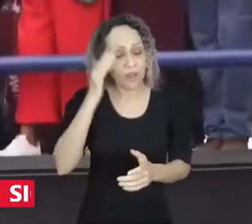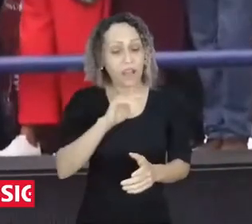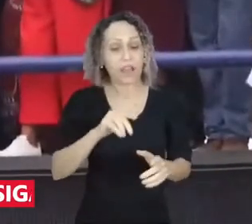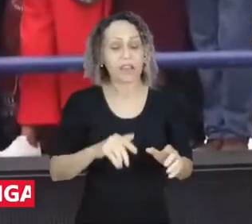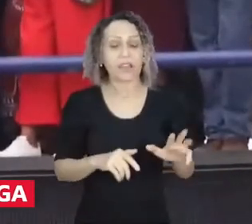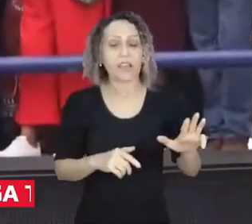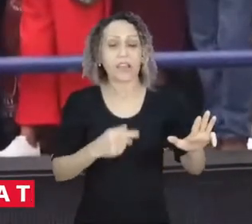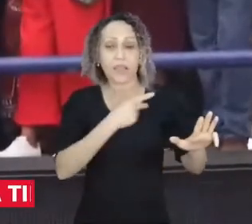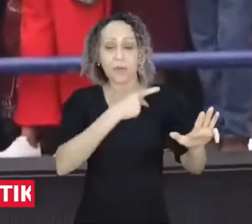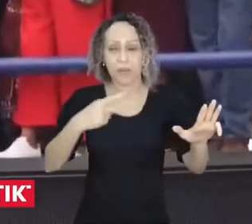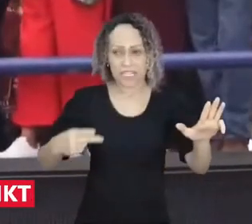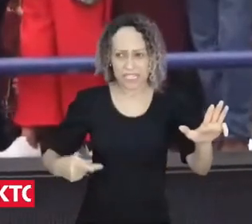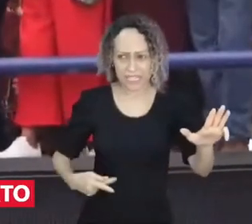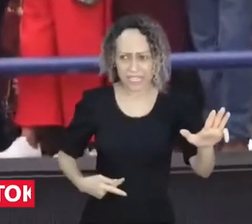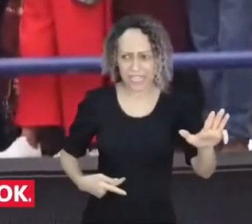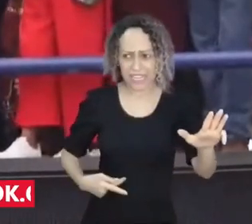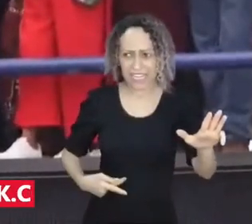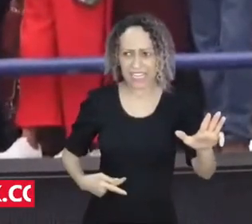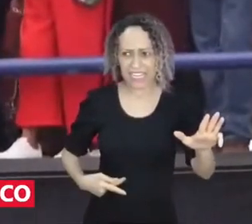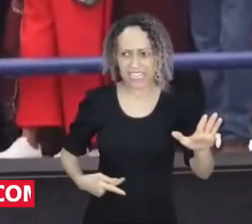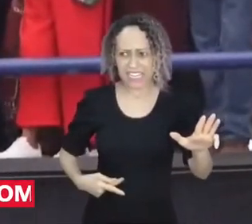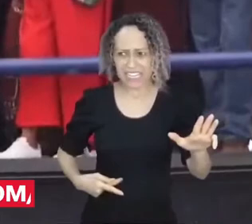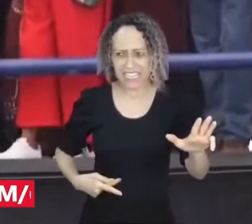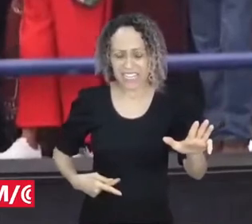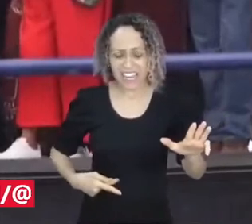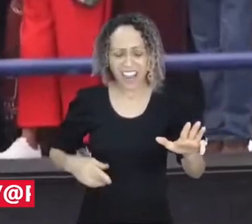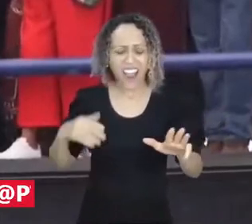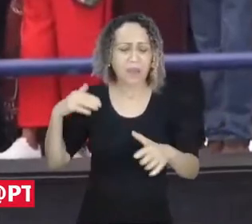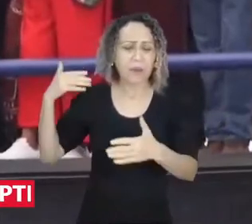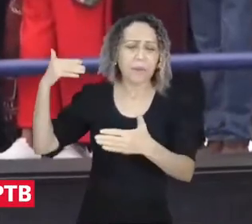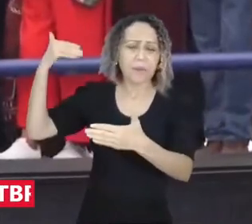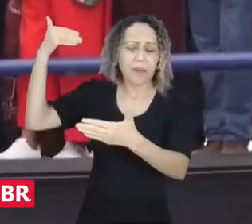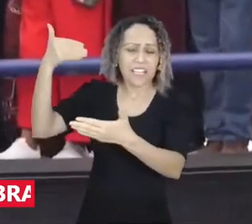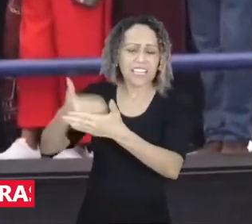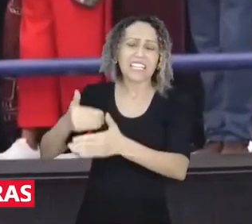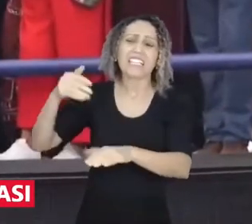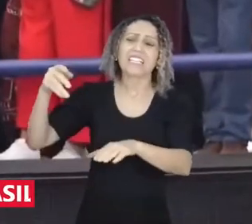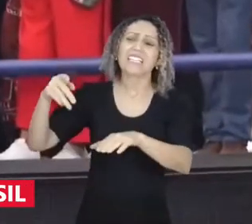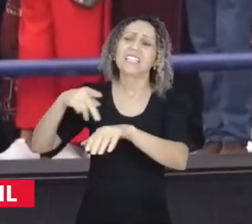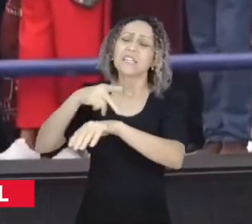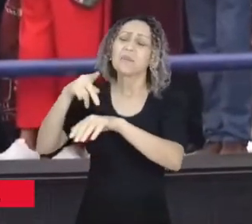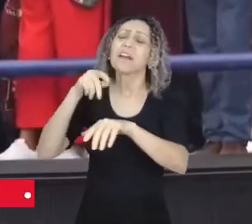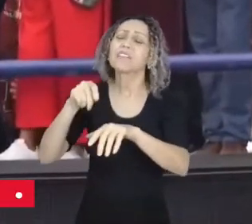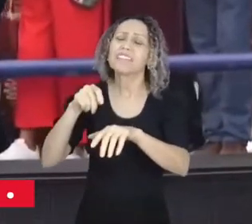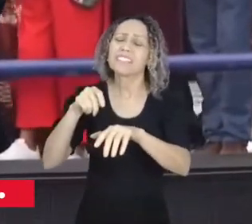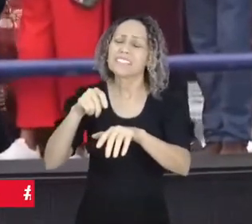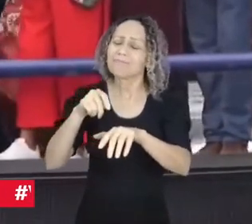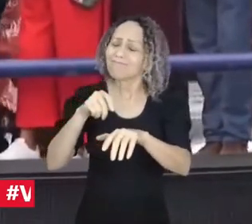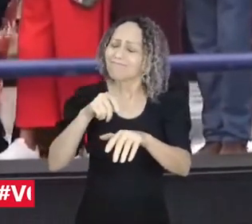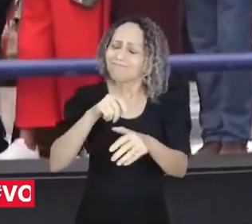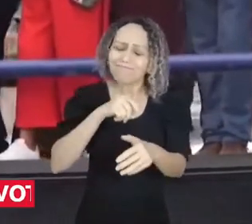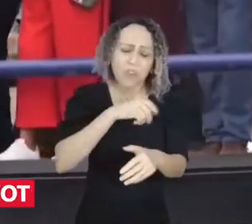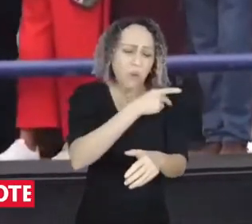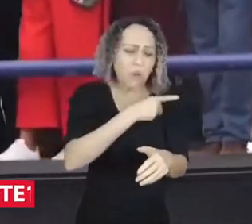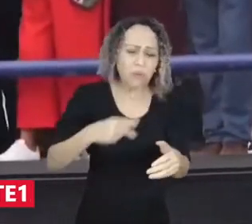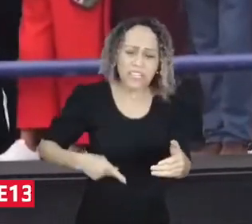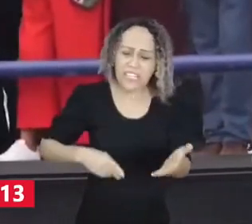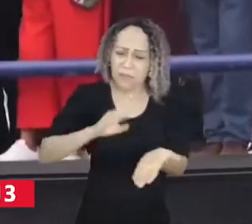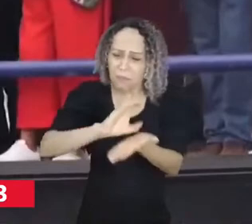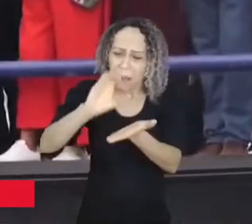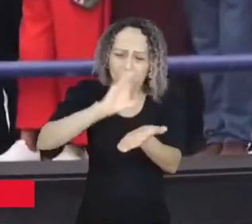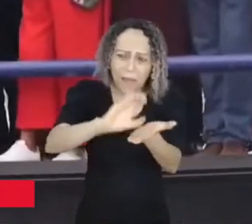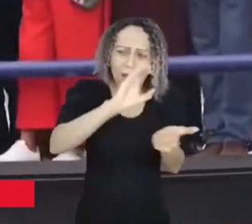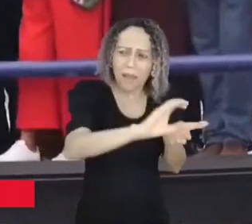Nunca na história desse país um presidente investiu tantos recursos no Rio de Janeiro como